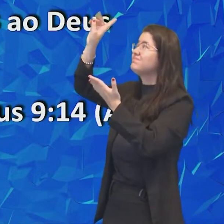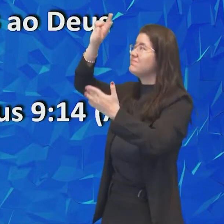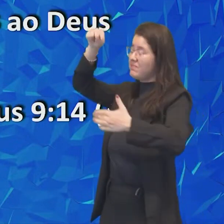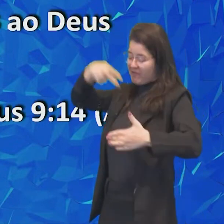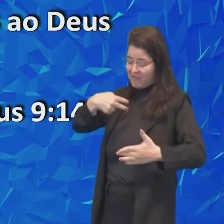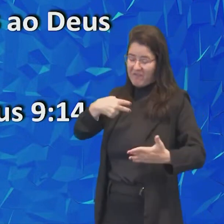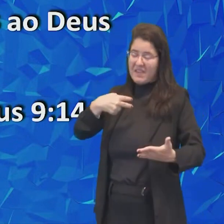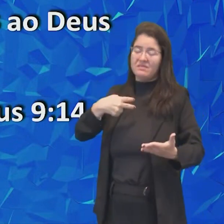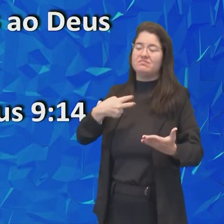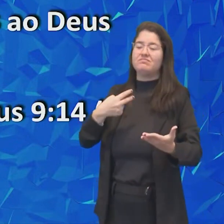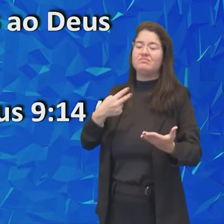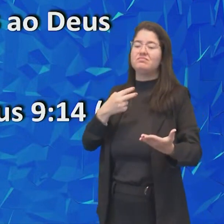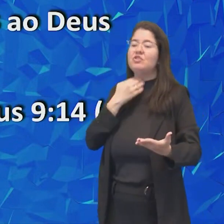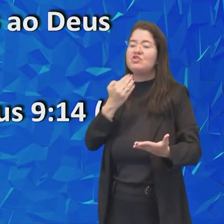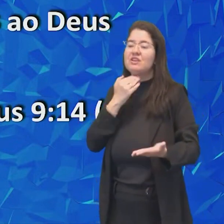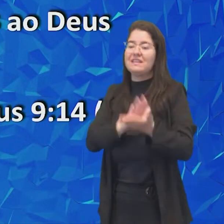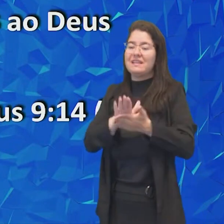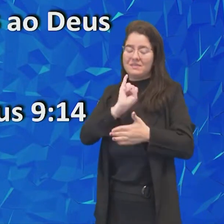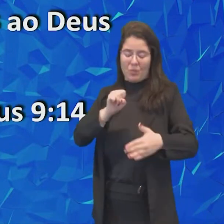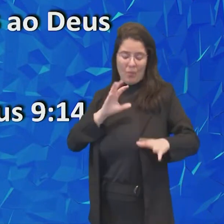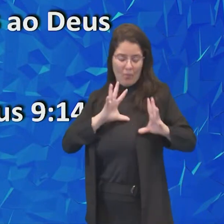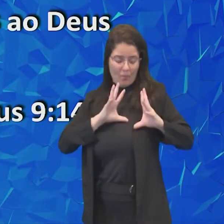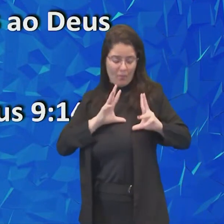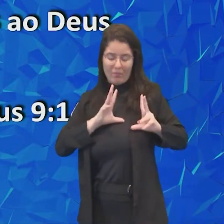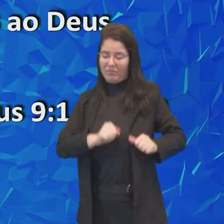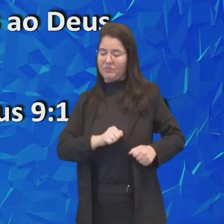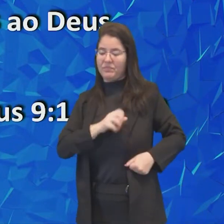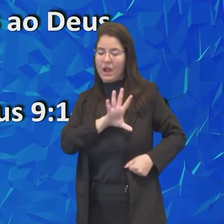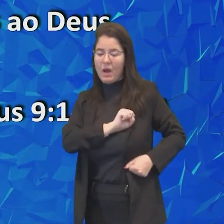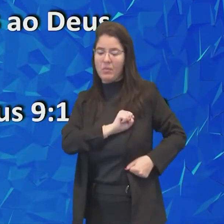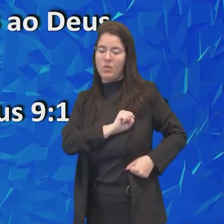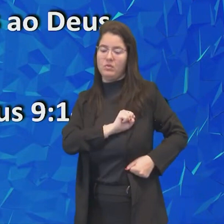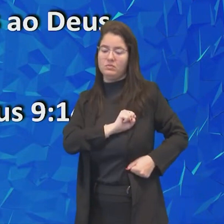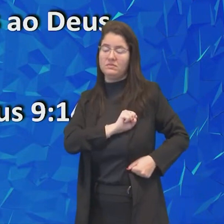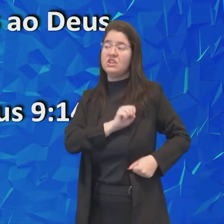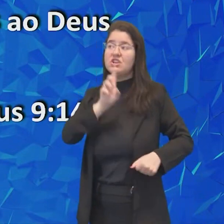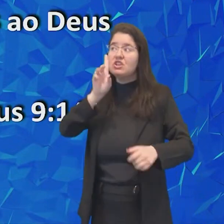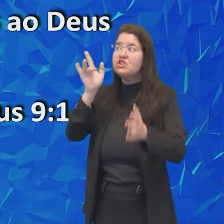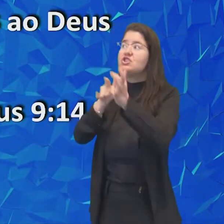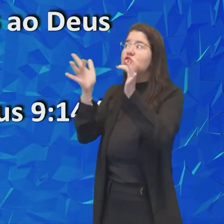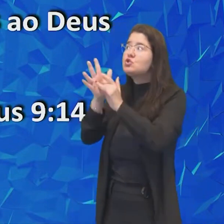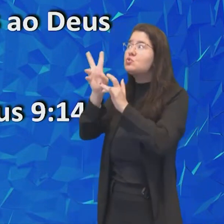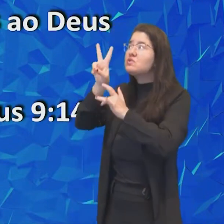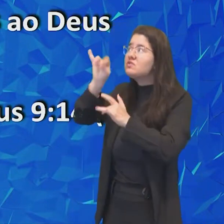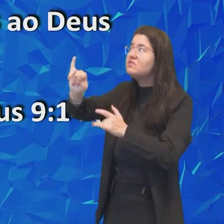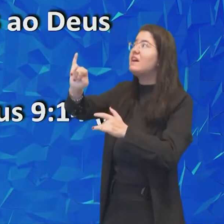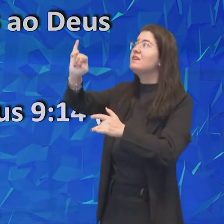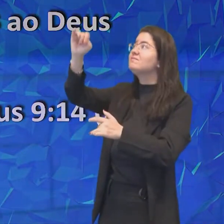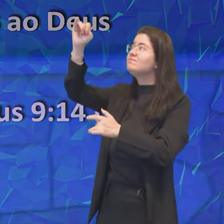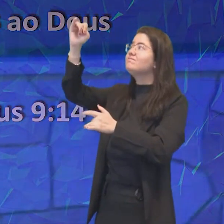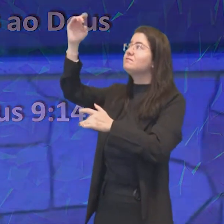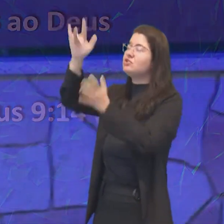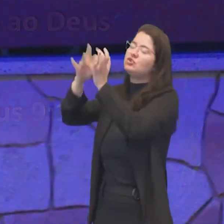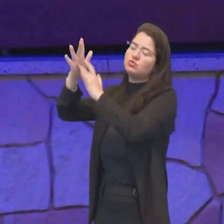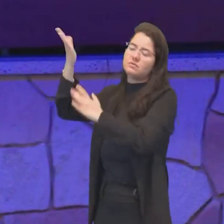mácula, purificará a vossa consciência das obras mortas para servirmos ao Deus